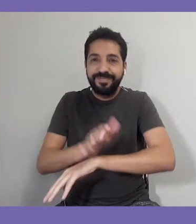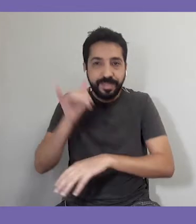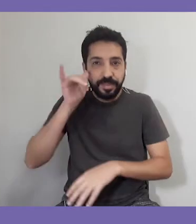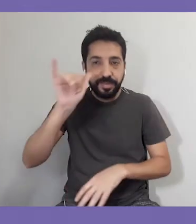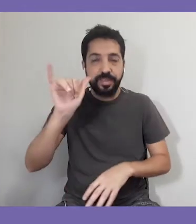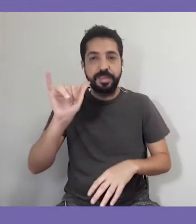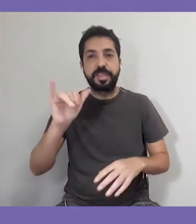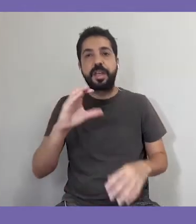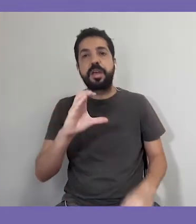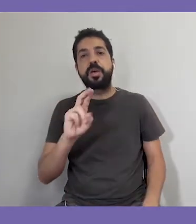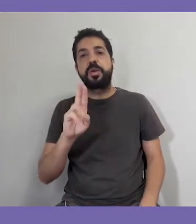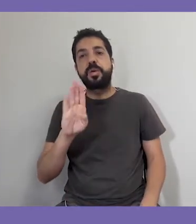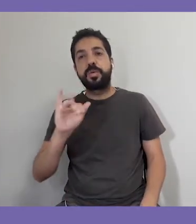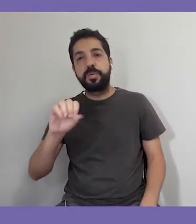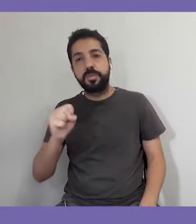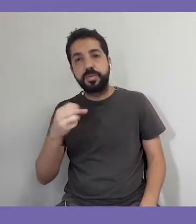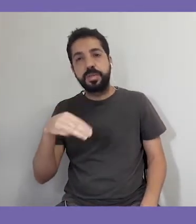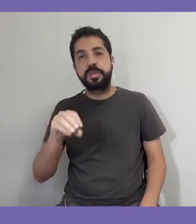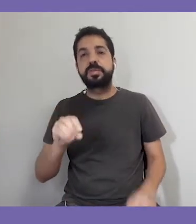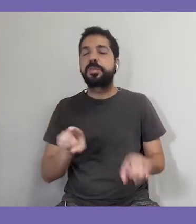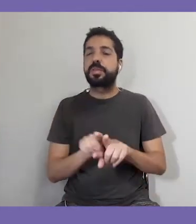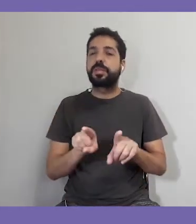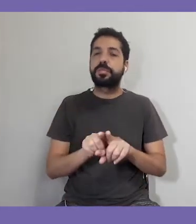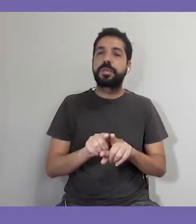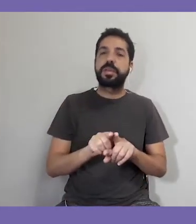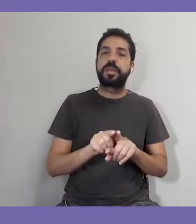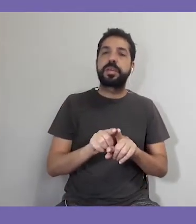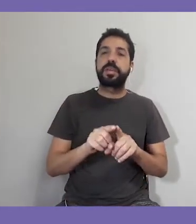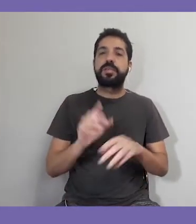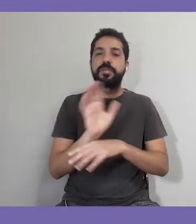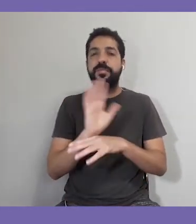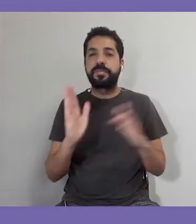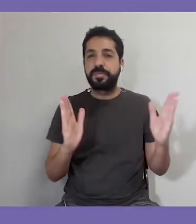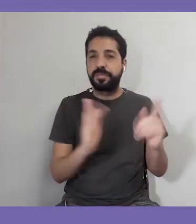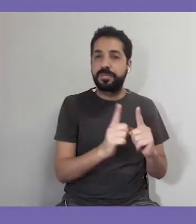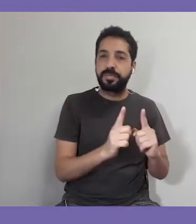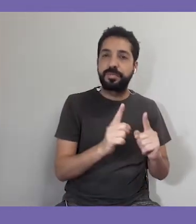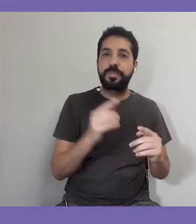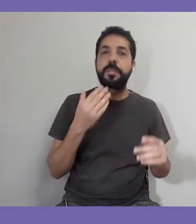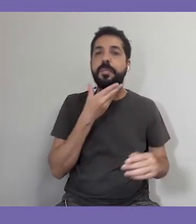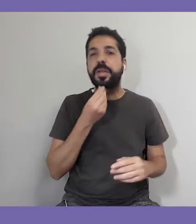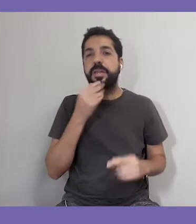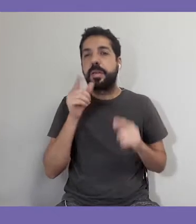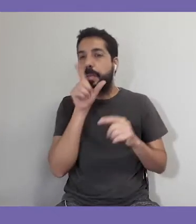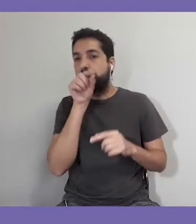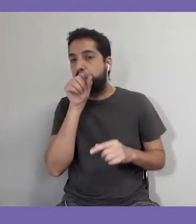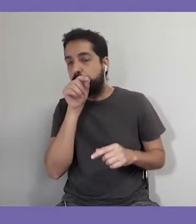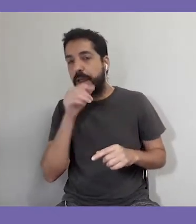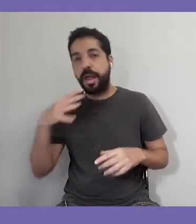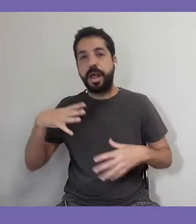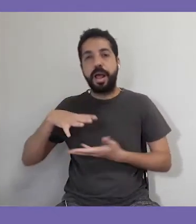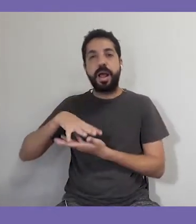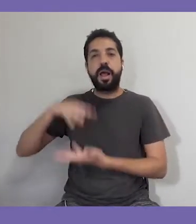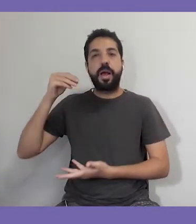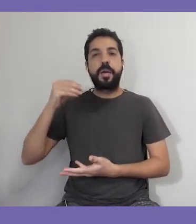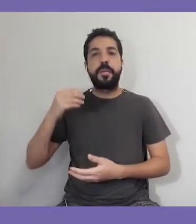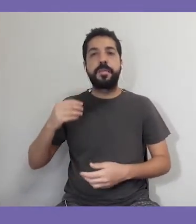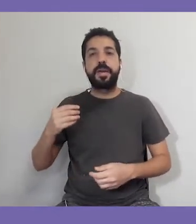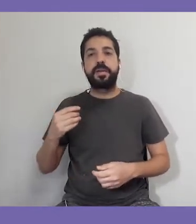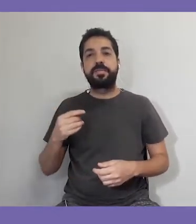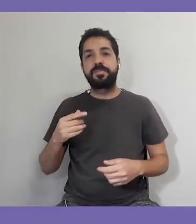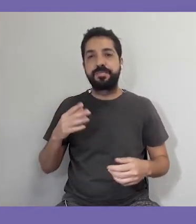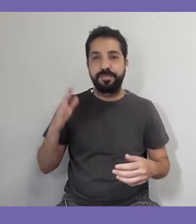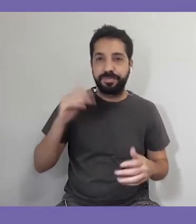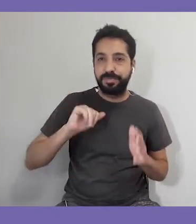ações de cineclubismo, bem como comentários sobre os curtas-metragens Menino Pássaro, Semeador Urbano, Alma Bandida e Aos